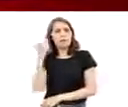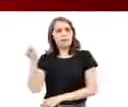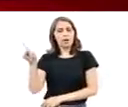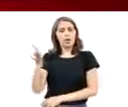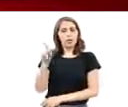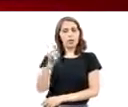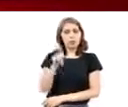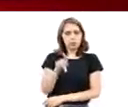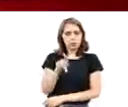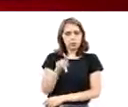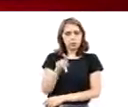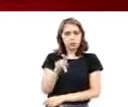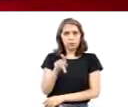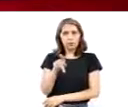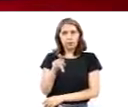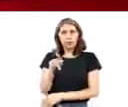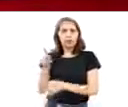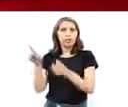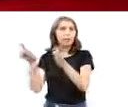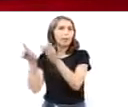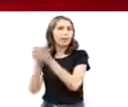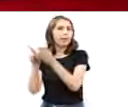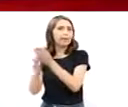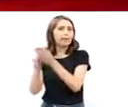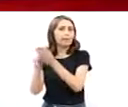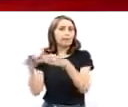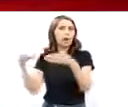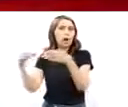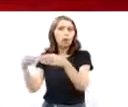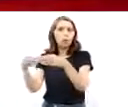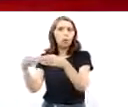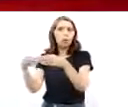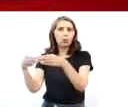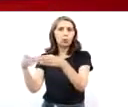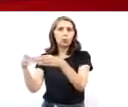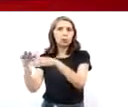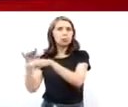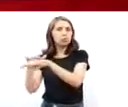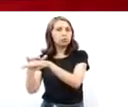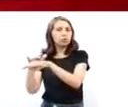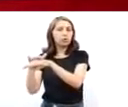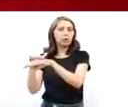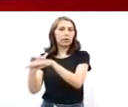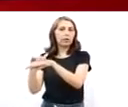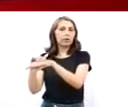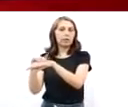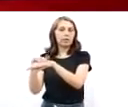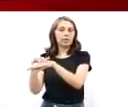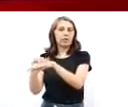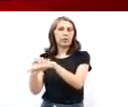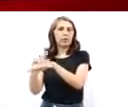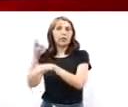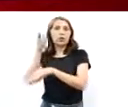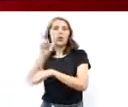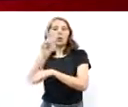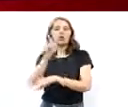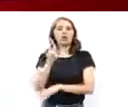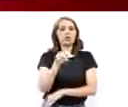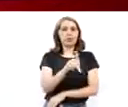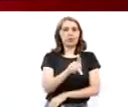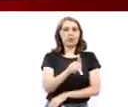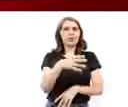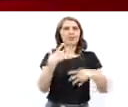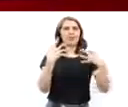não era do grupo de risco e que se sentisse confortável estaria vindo à escola uma vez